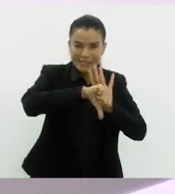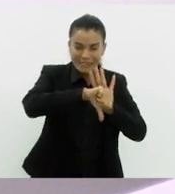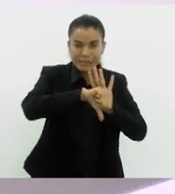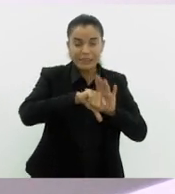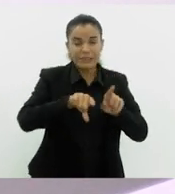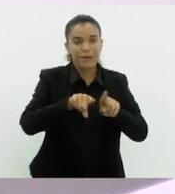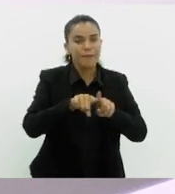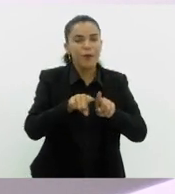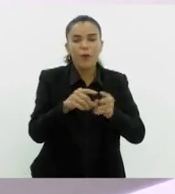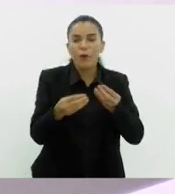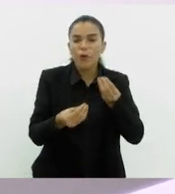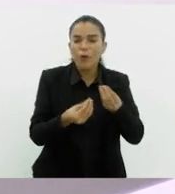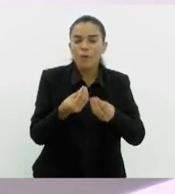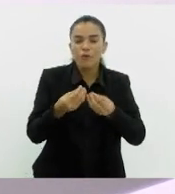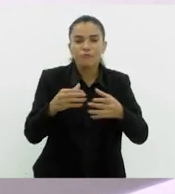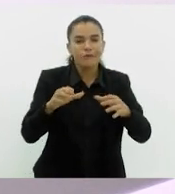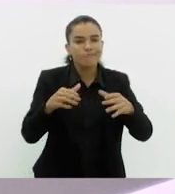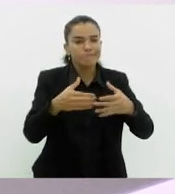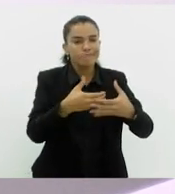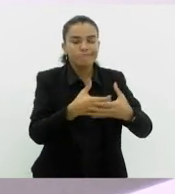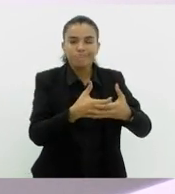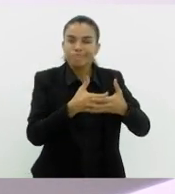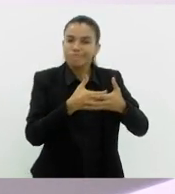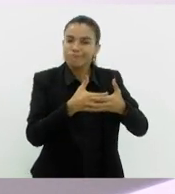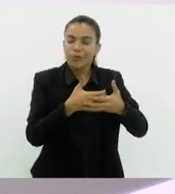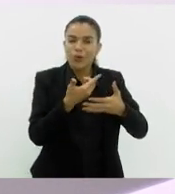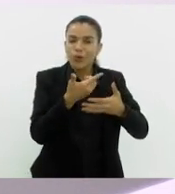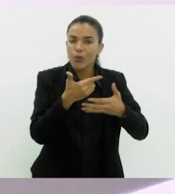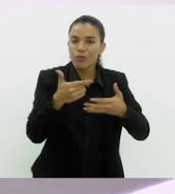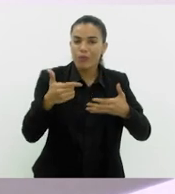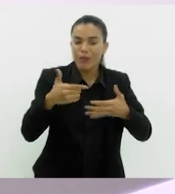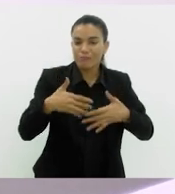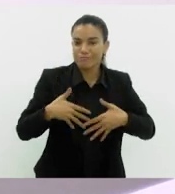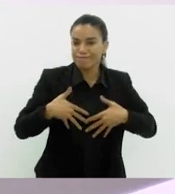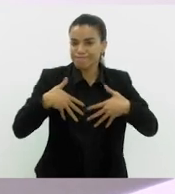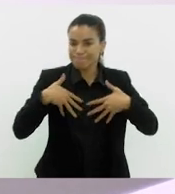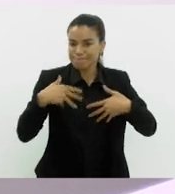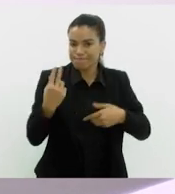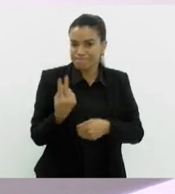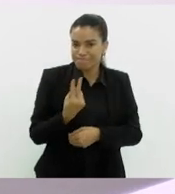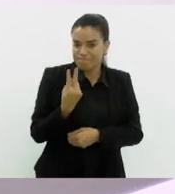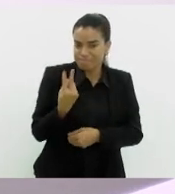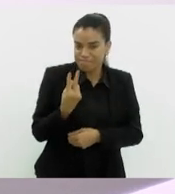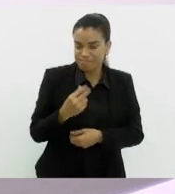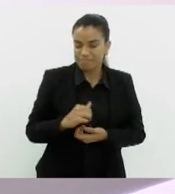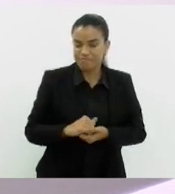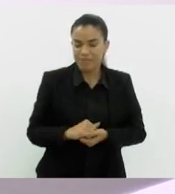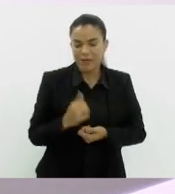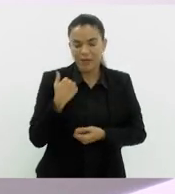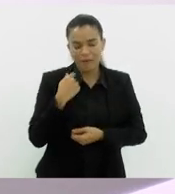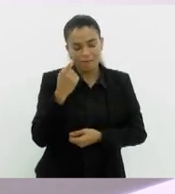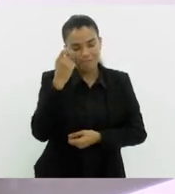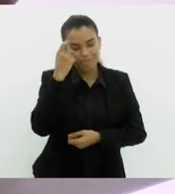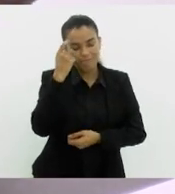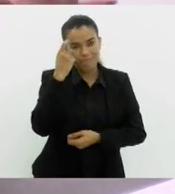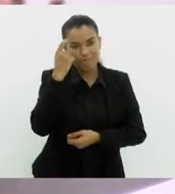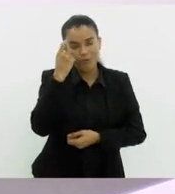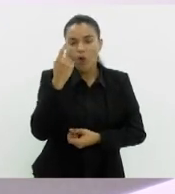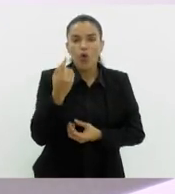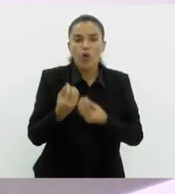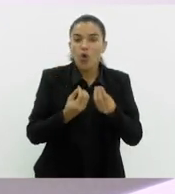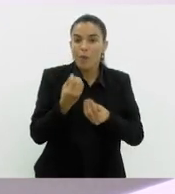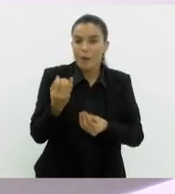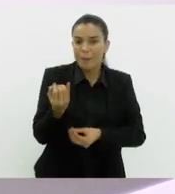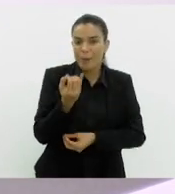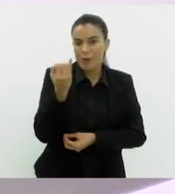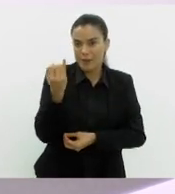recebe pessoas ali que não têm a sua dignidade reconhecida. Então, eu fico pensando a importância desse tema